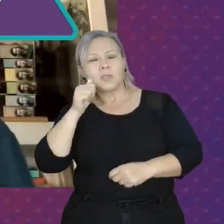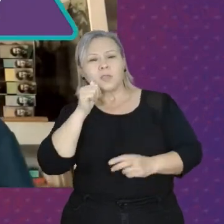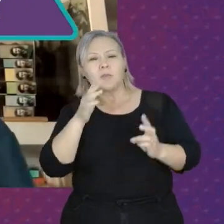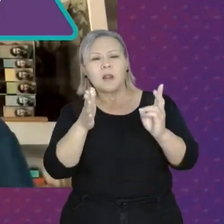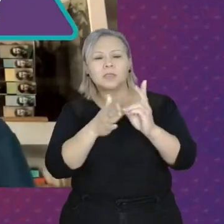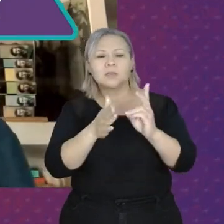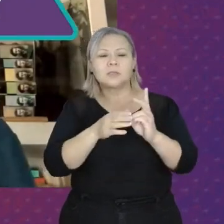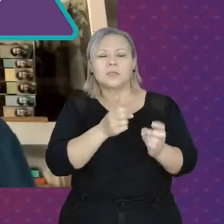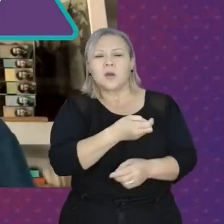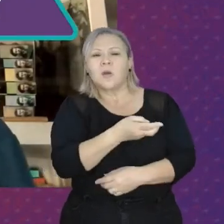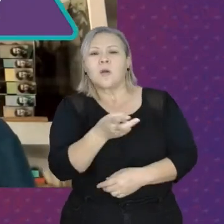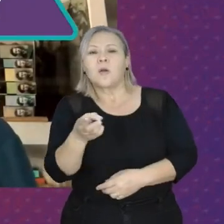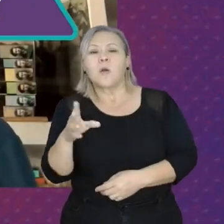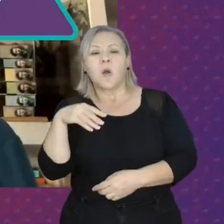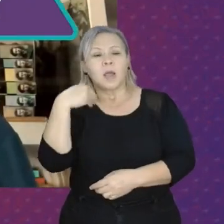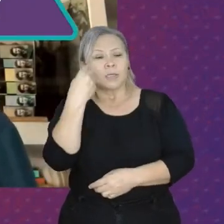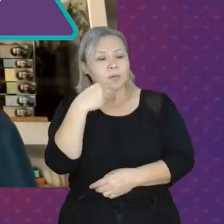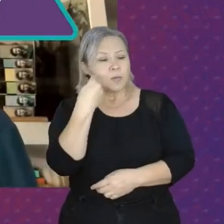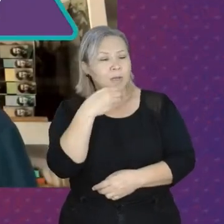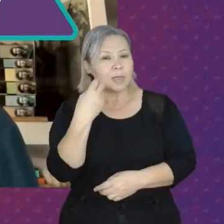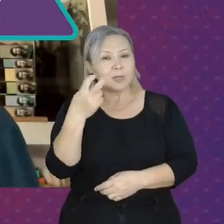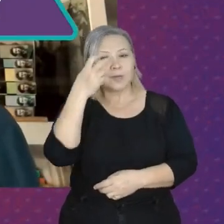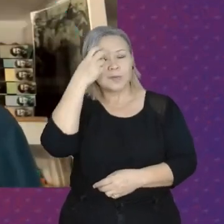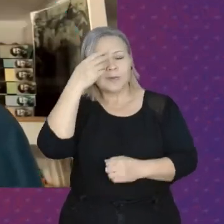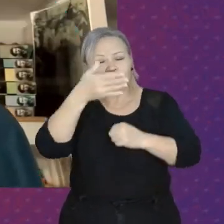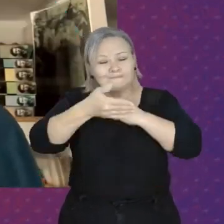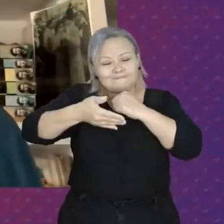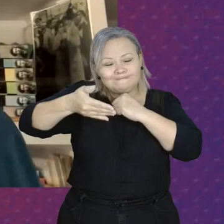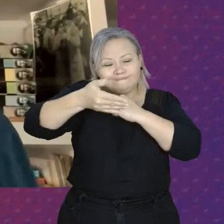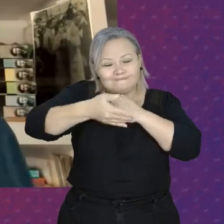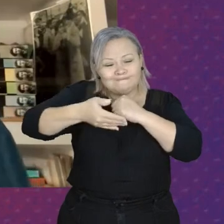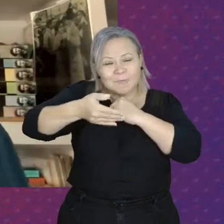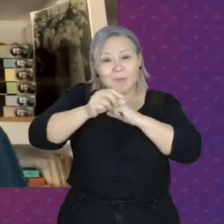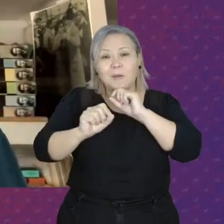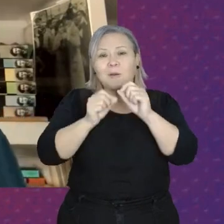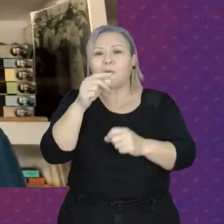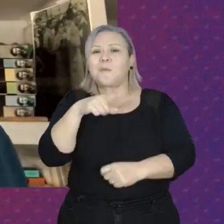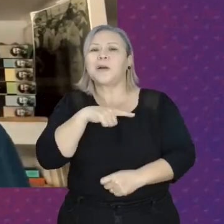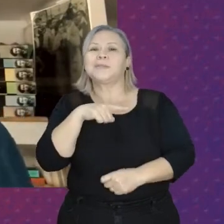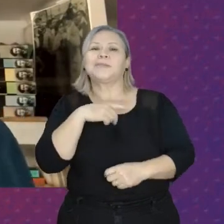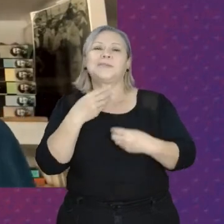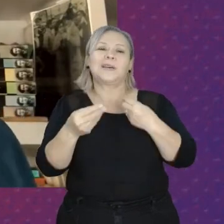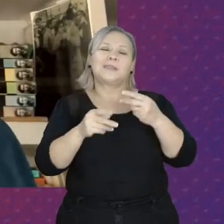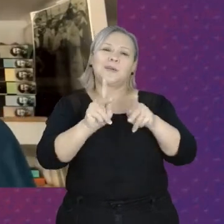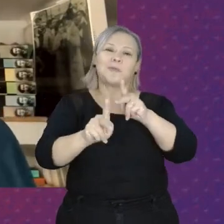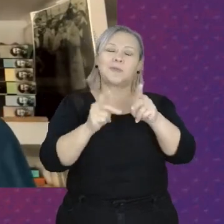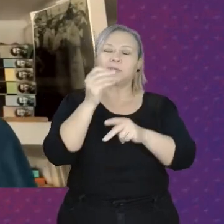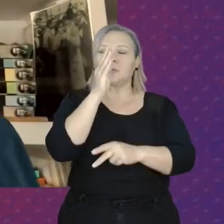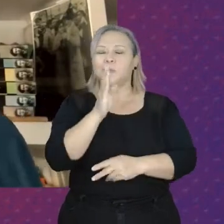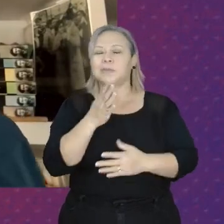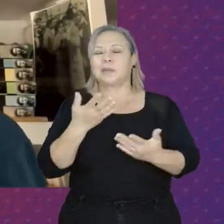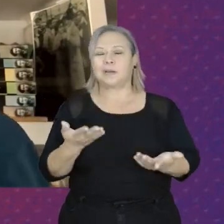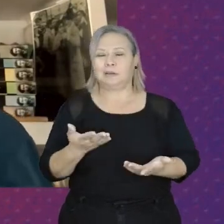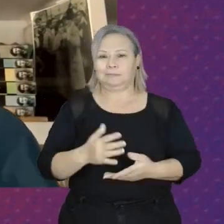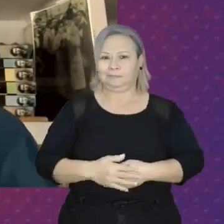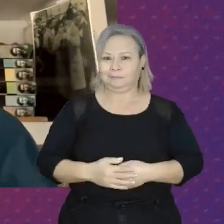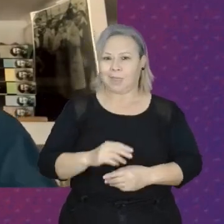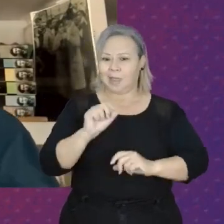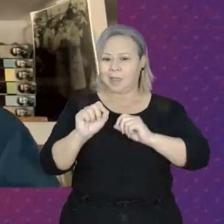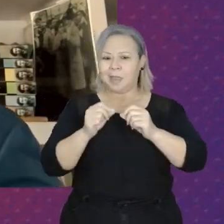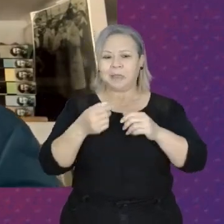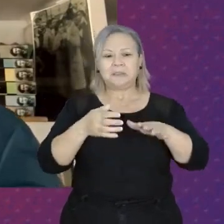Quantas experiências culturais fundamentais para a existência da população brasileira que